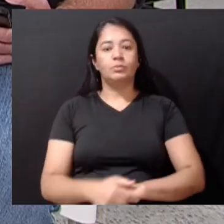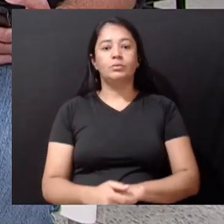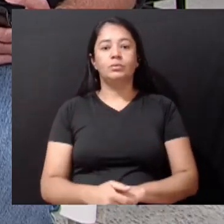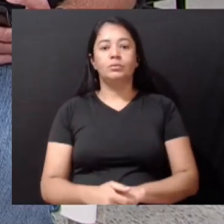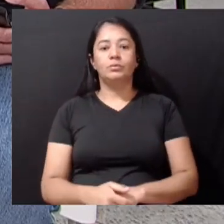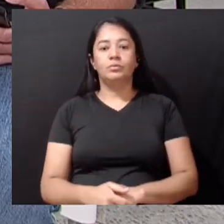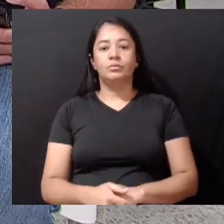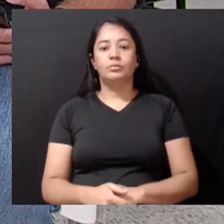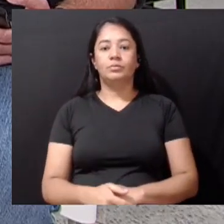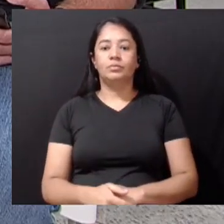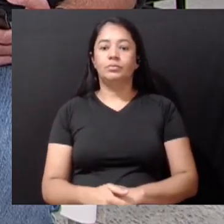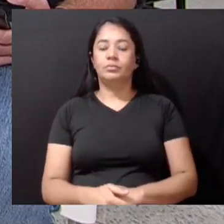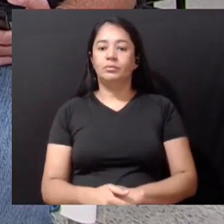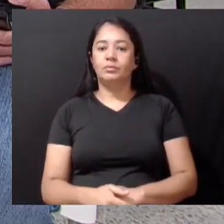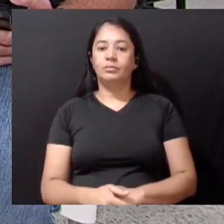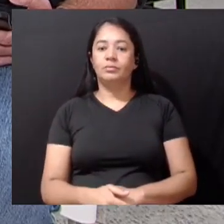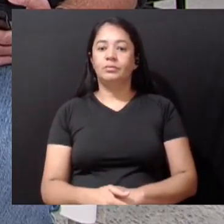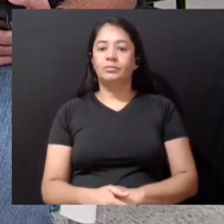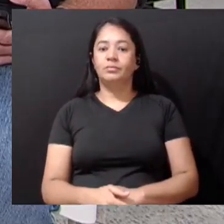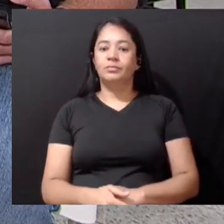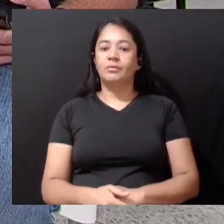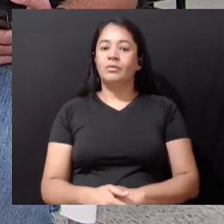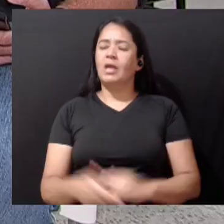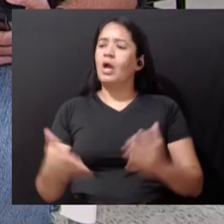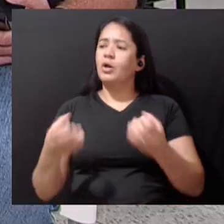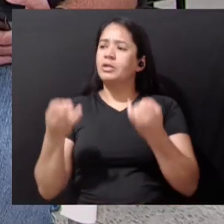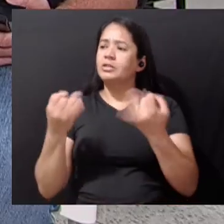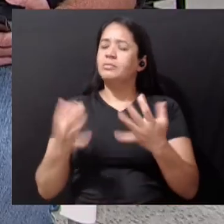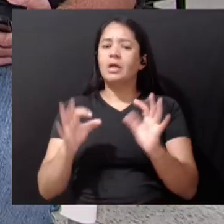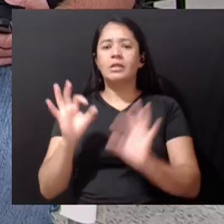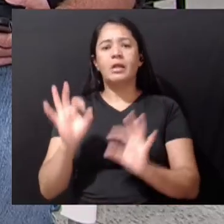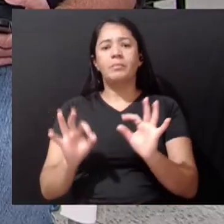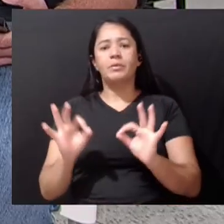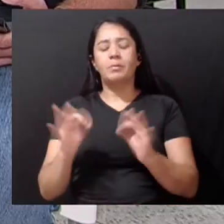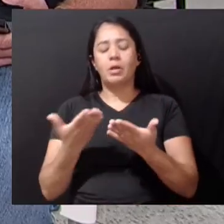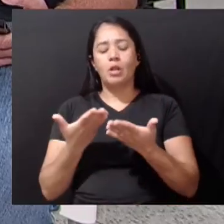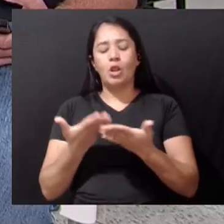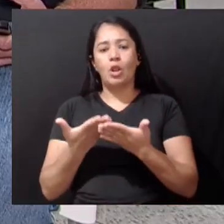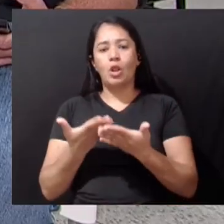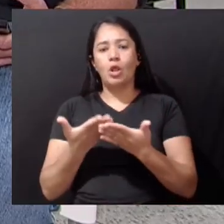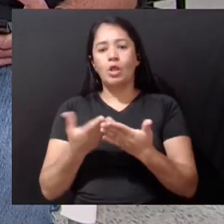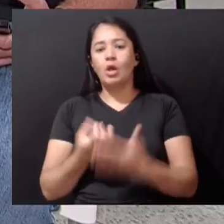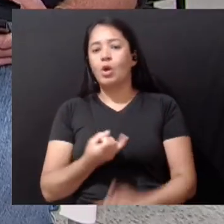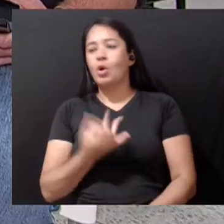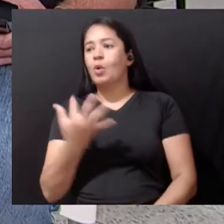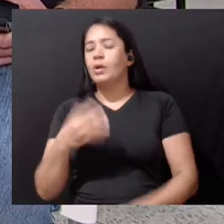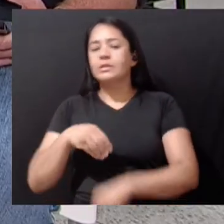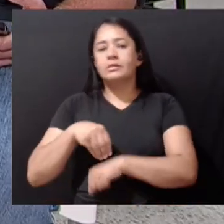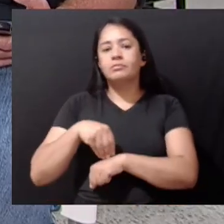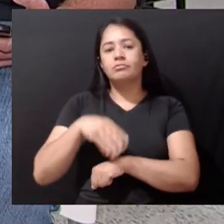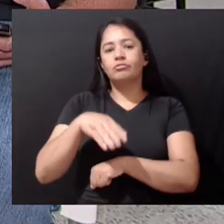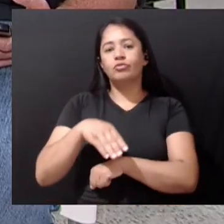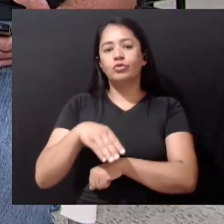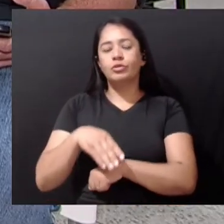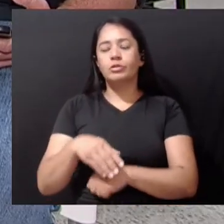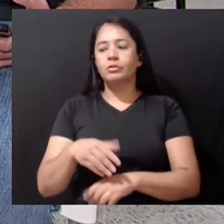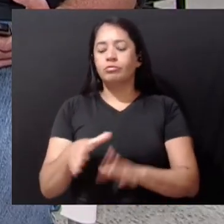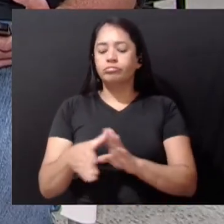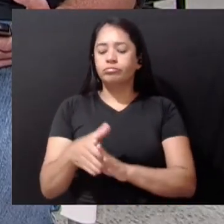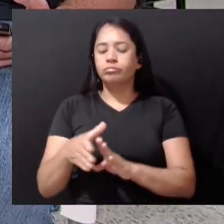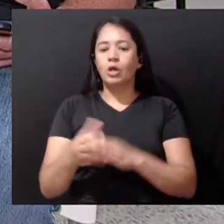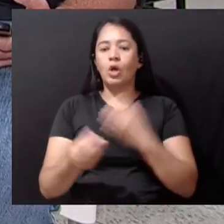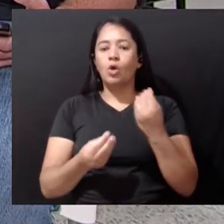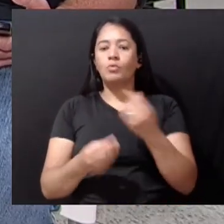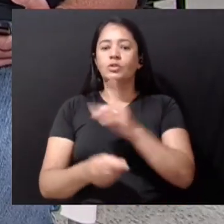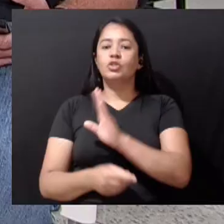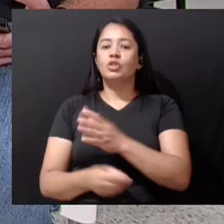ele. Uhum. E agora falando da preparação da questão dos estudos, né? Quais são as principais dicas, orientações, né? Como você falou, o